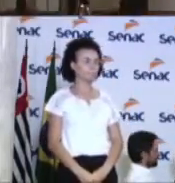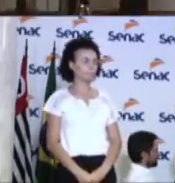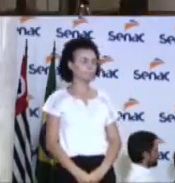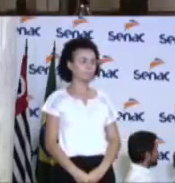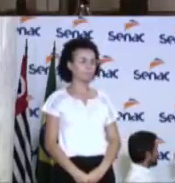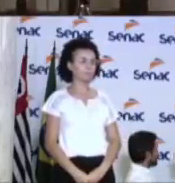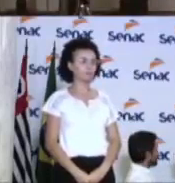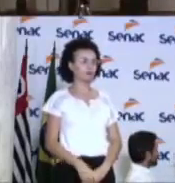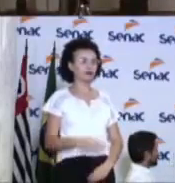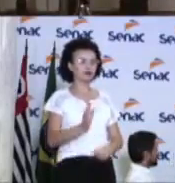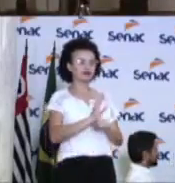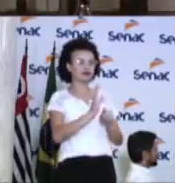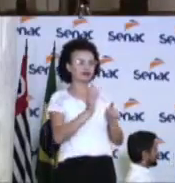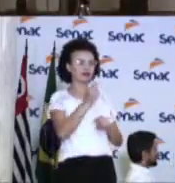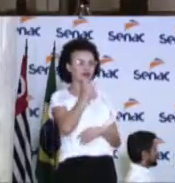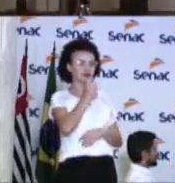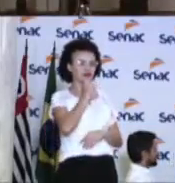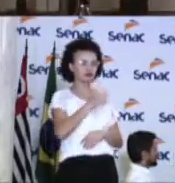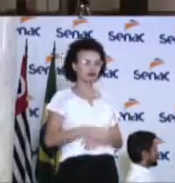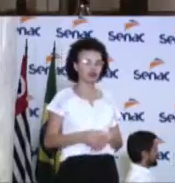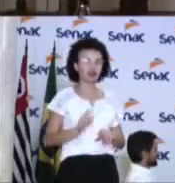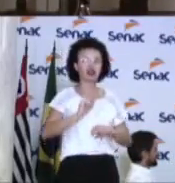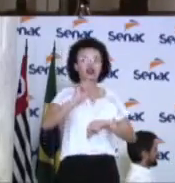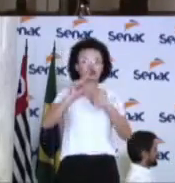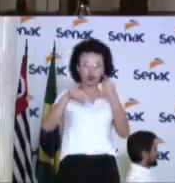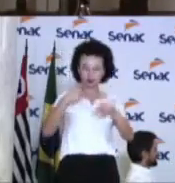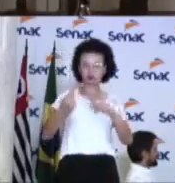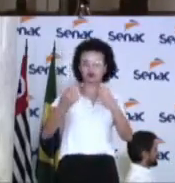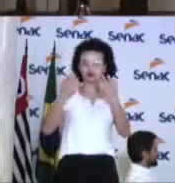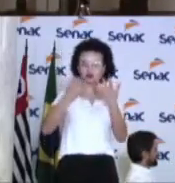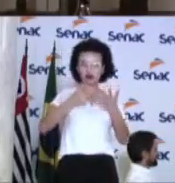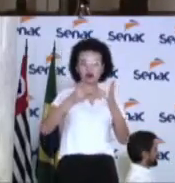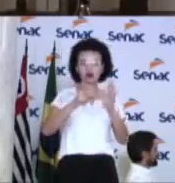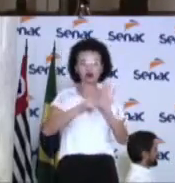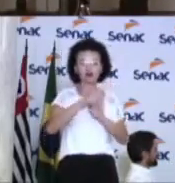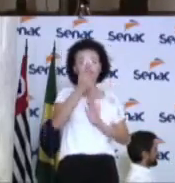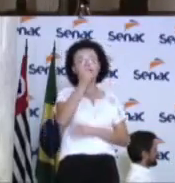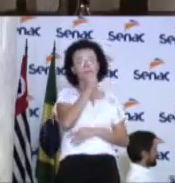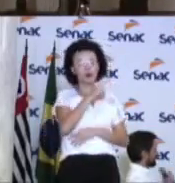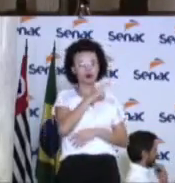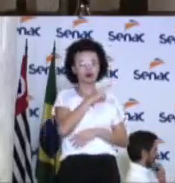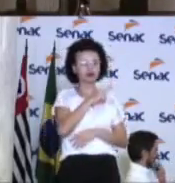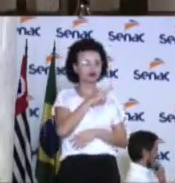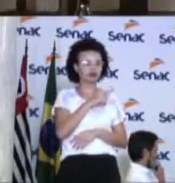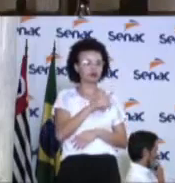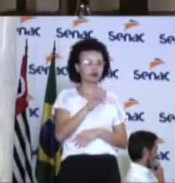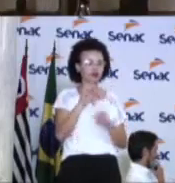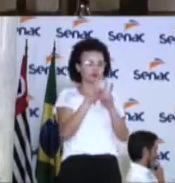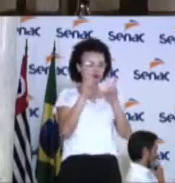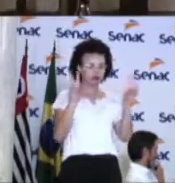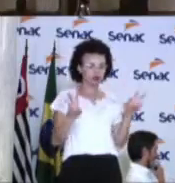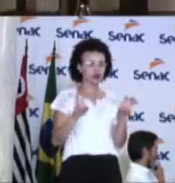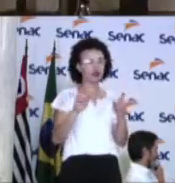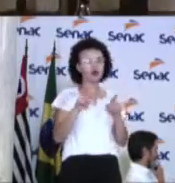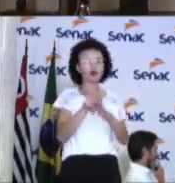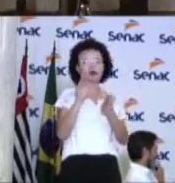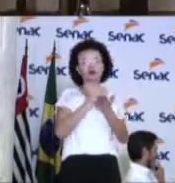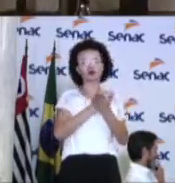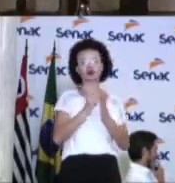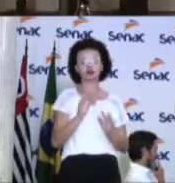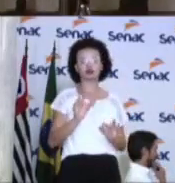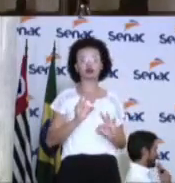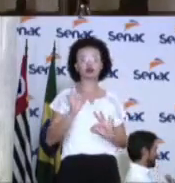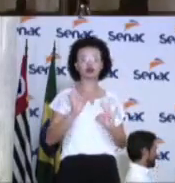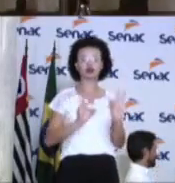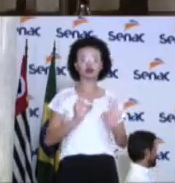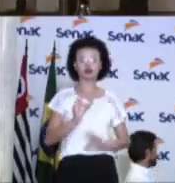E não passou. Depois a gente fala mais um pouco sobre essa questão do humor, que foi uma questão até na origem desse projeto e